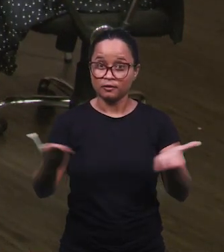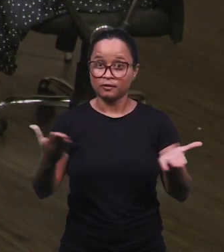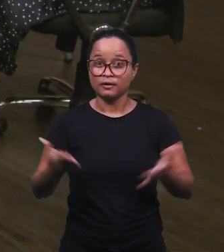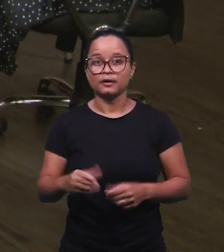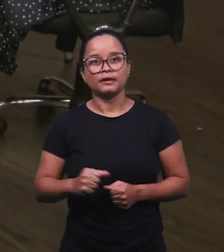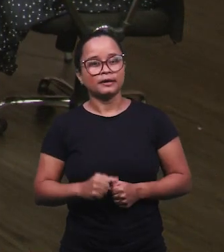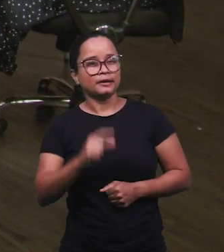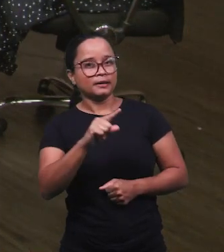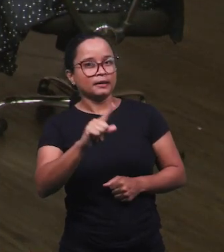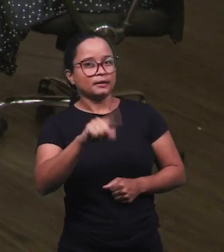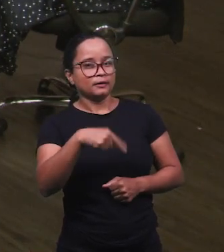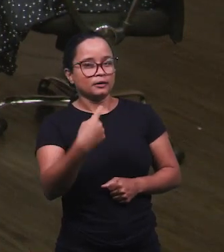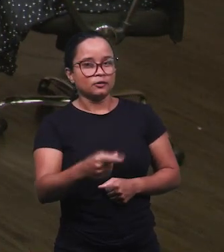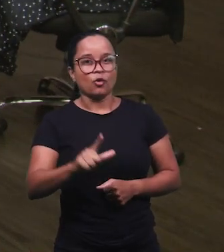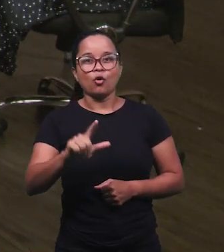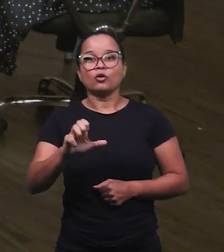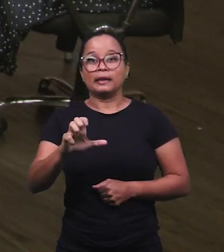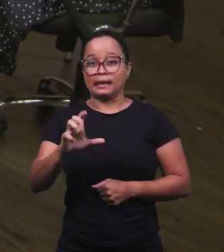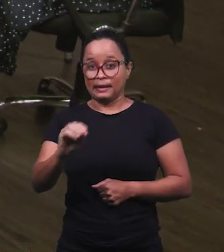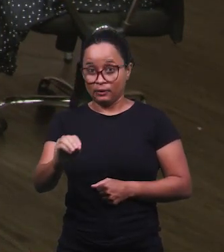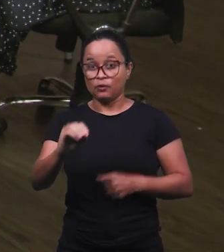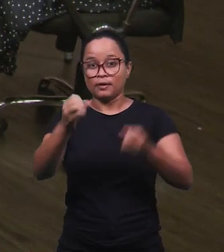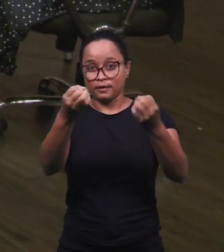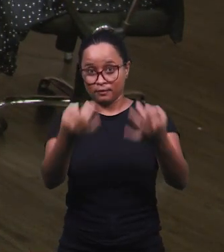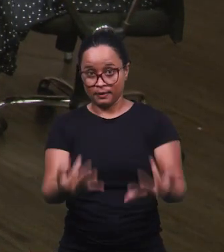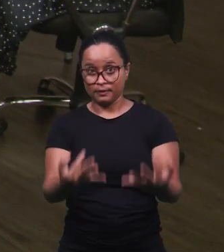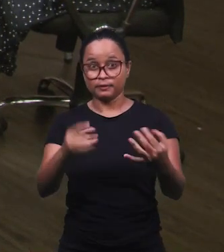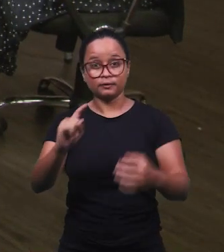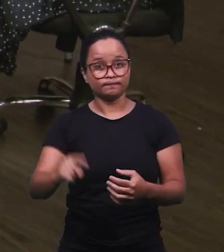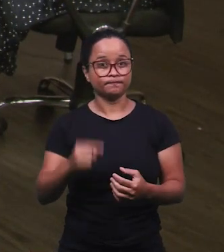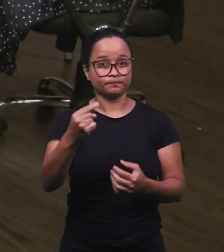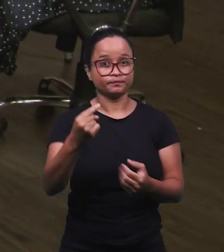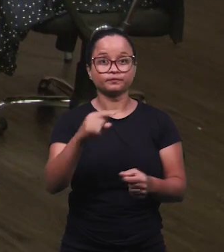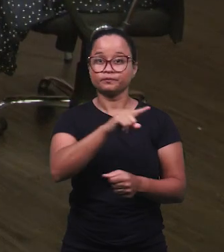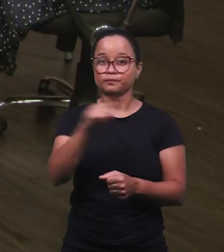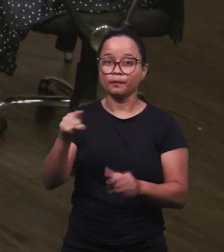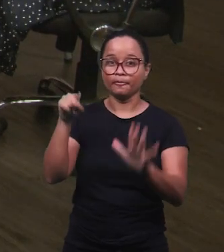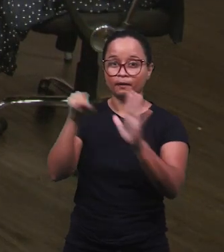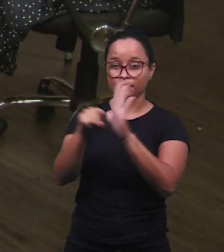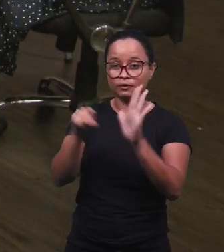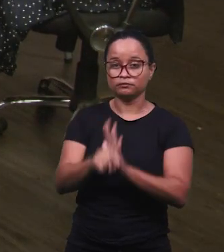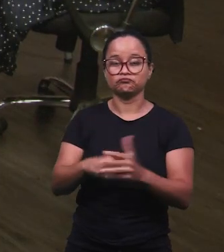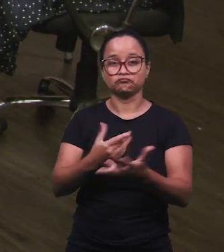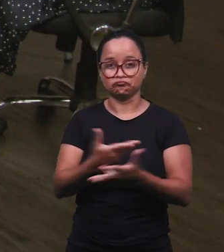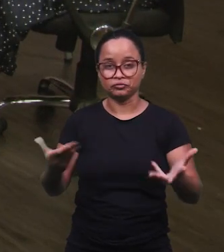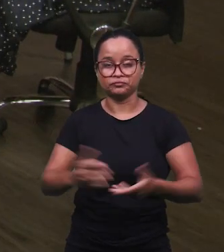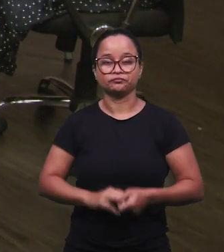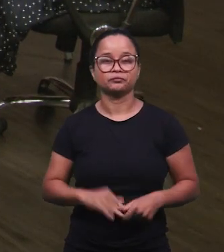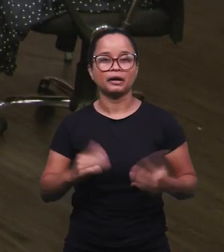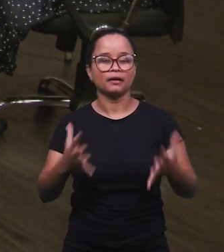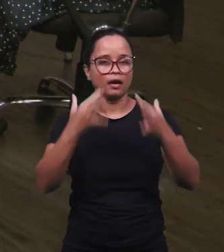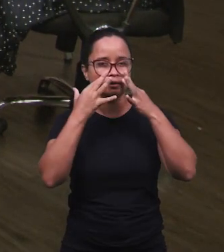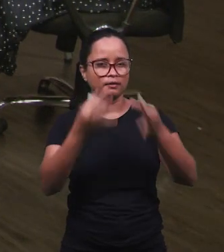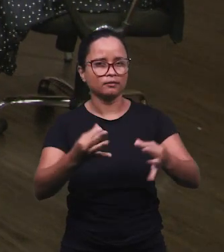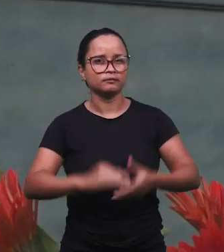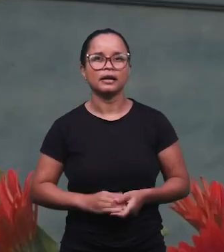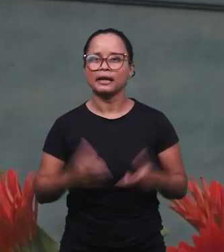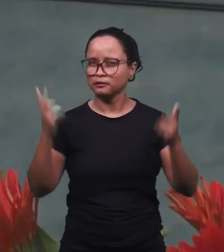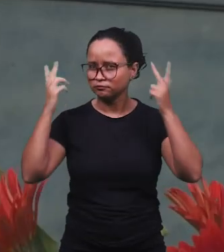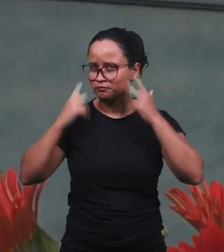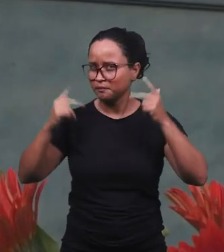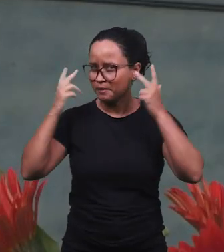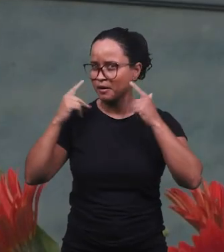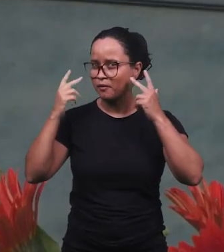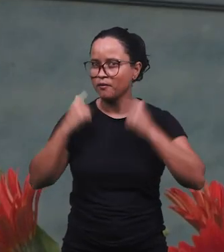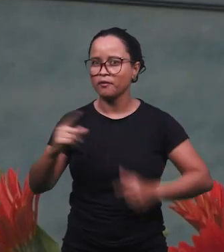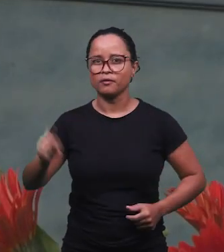para ele já fazer a abordagem dele, e aí vocês trazem depois as perguntas de vocês. Olha só, é muito comum